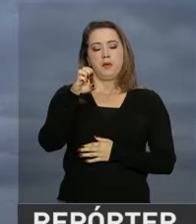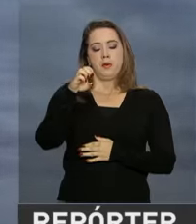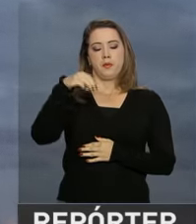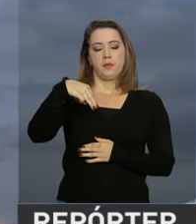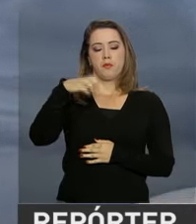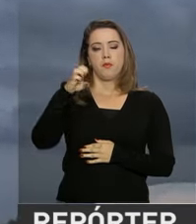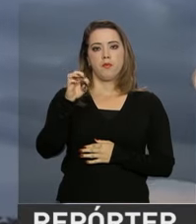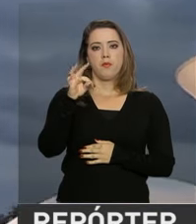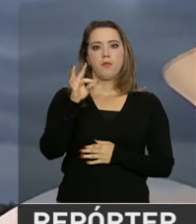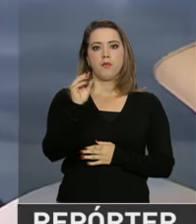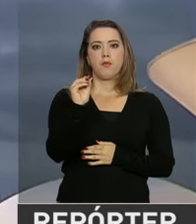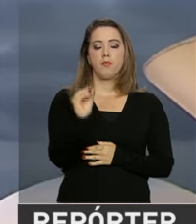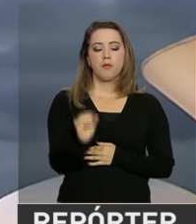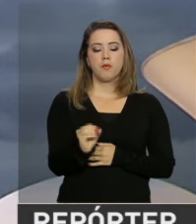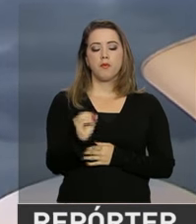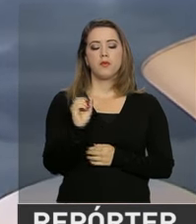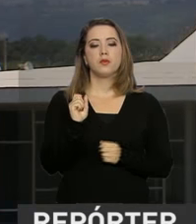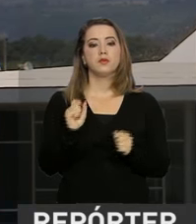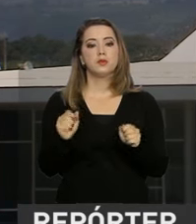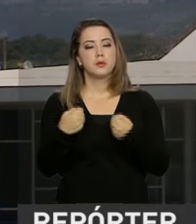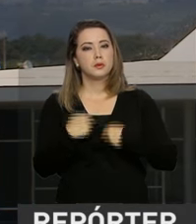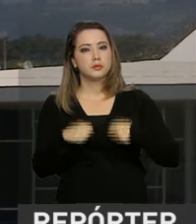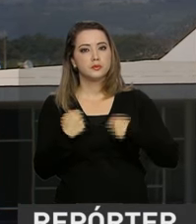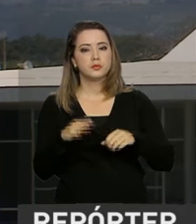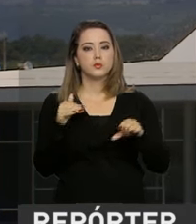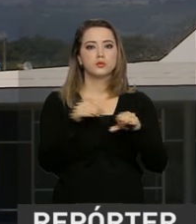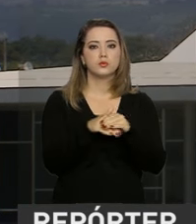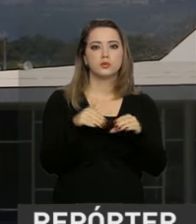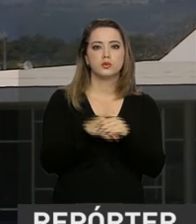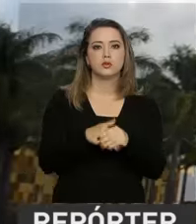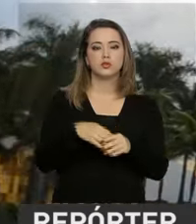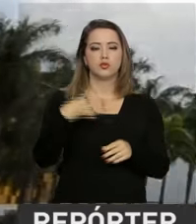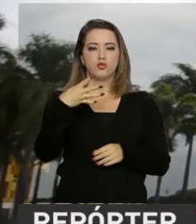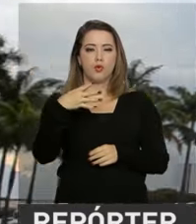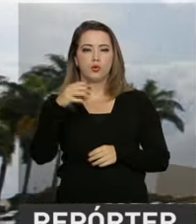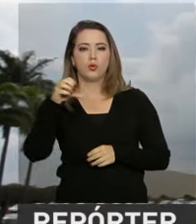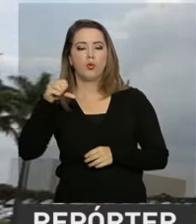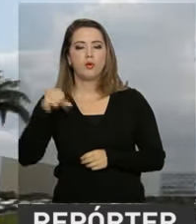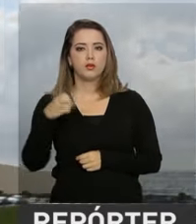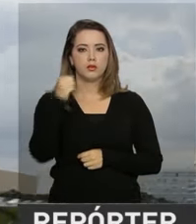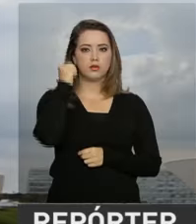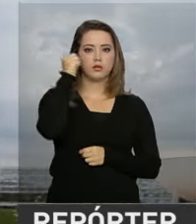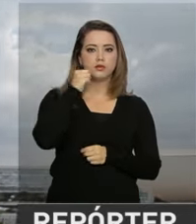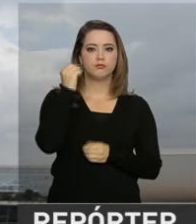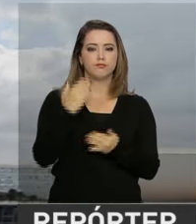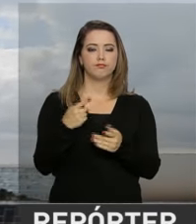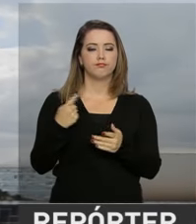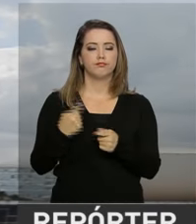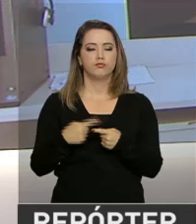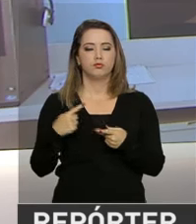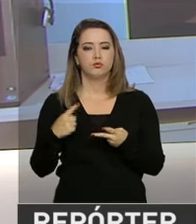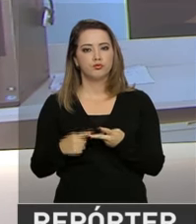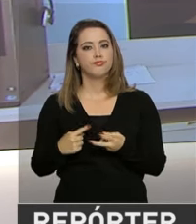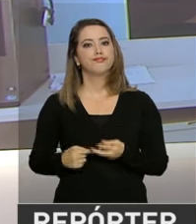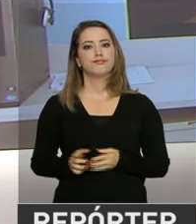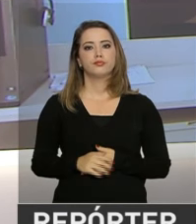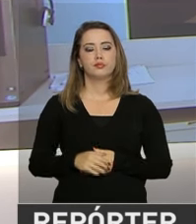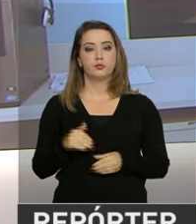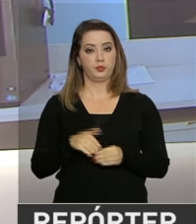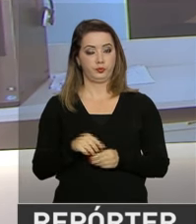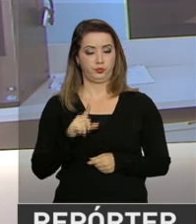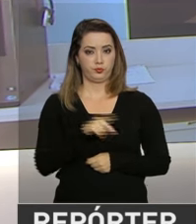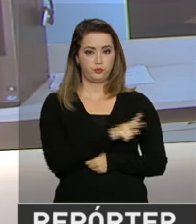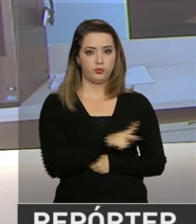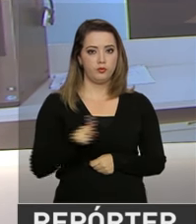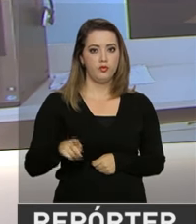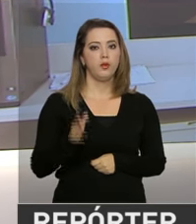com 308 votos a favor na Câmara e 49 no Senado em cada uma das votações. Michel Temer